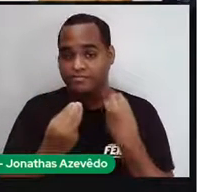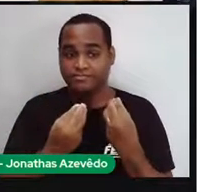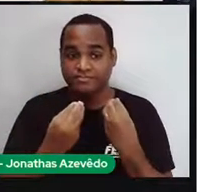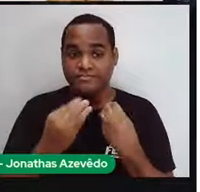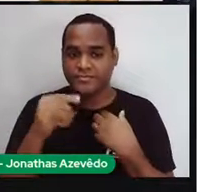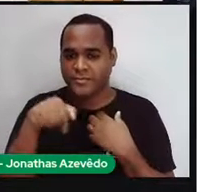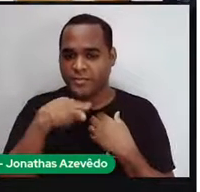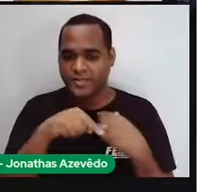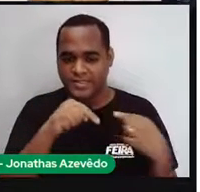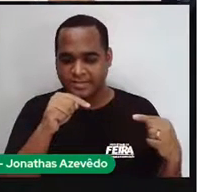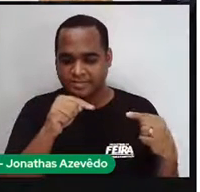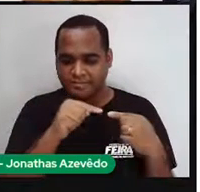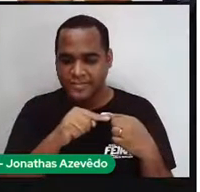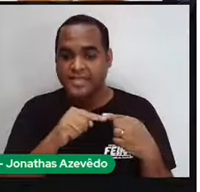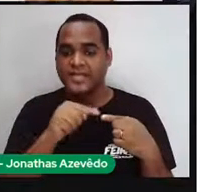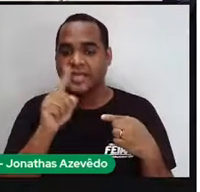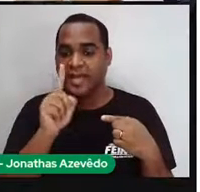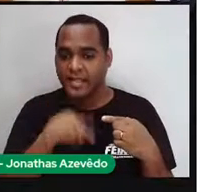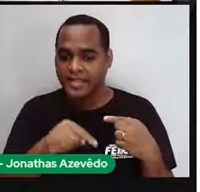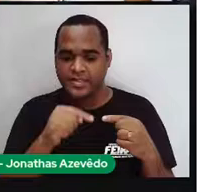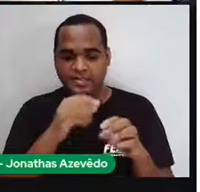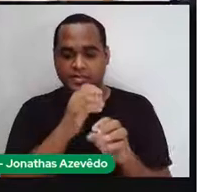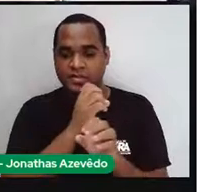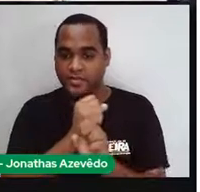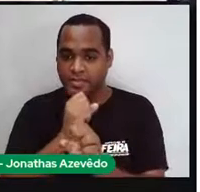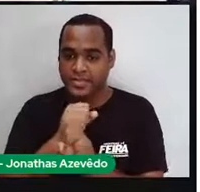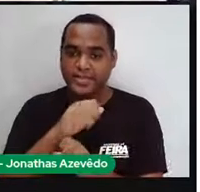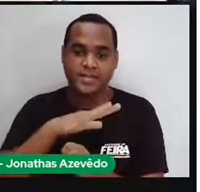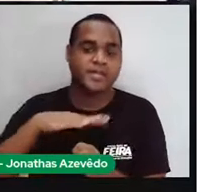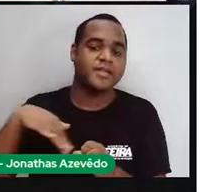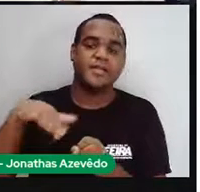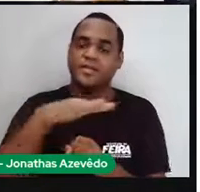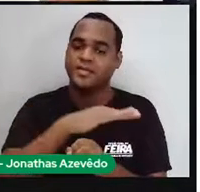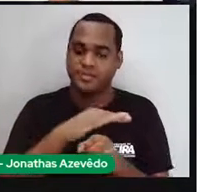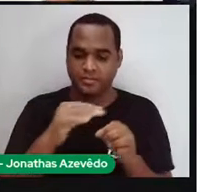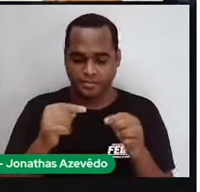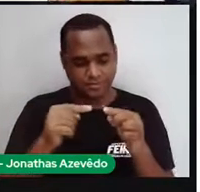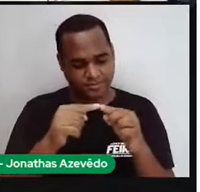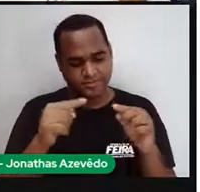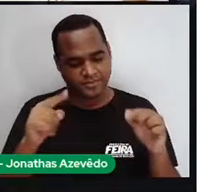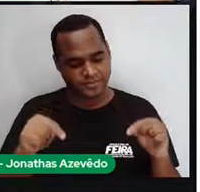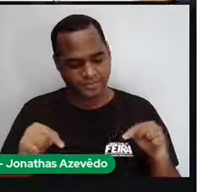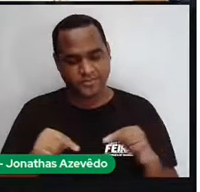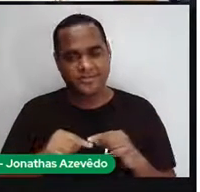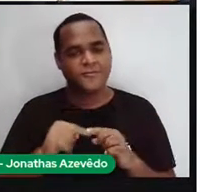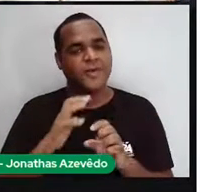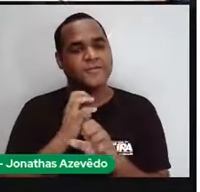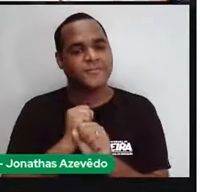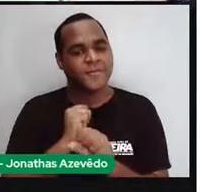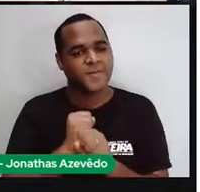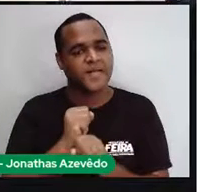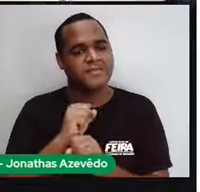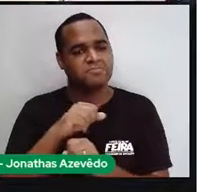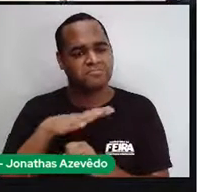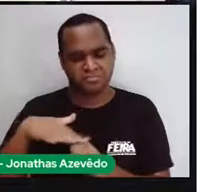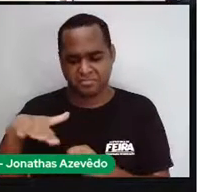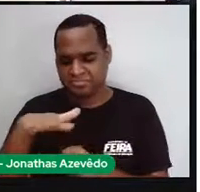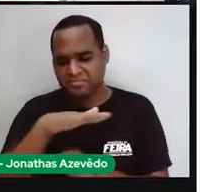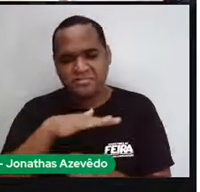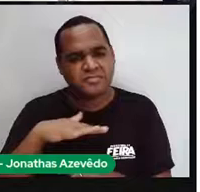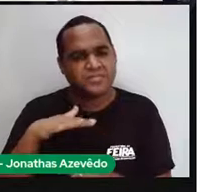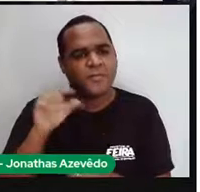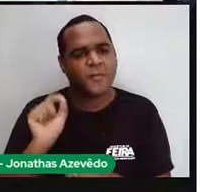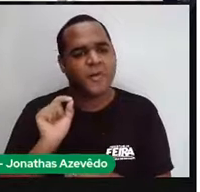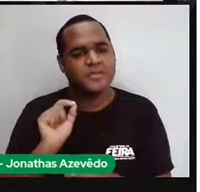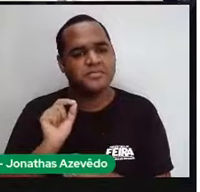aprender a aplicar o cálculo da área de quadrados Olha só cálculo da área de